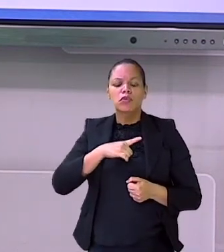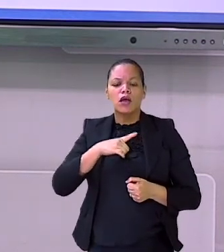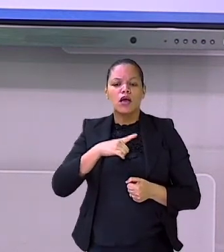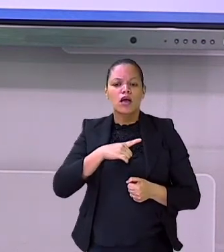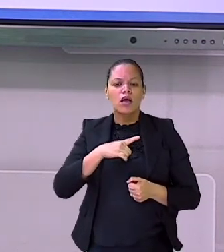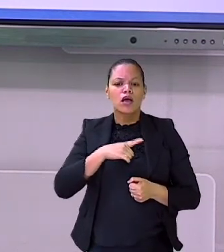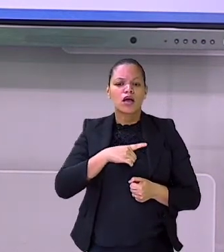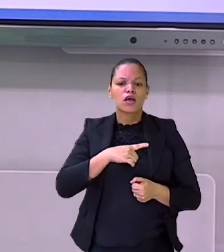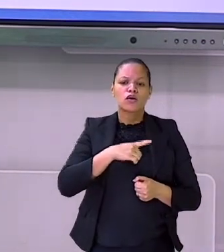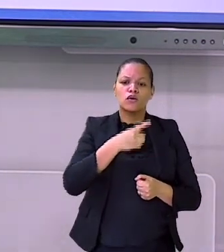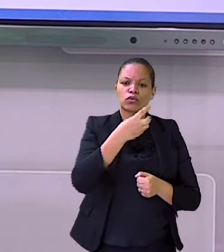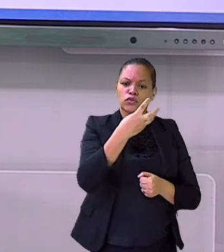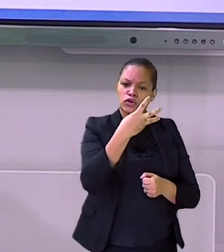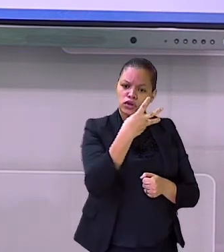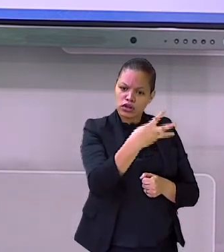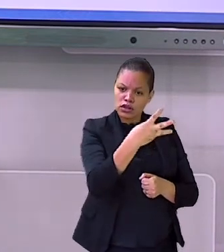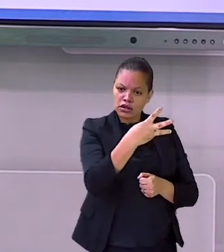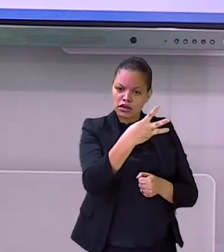33,